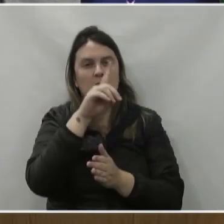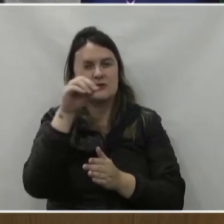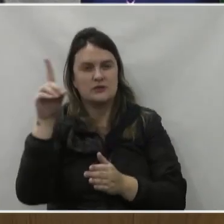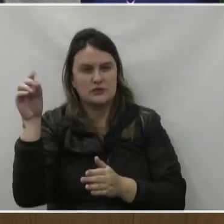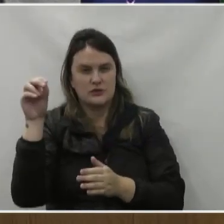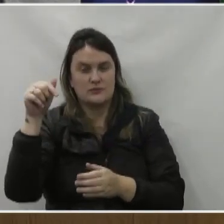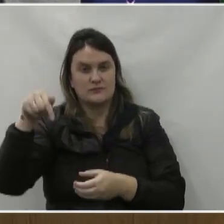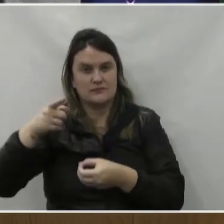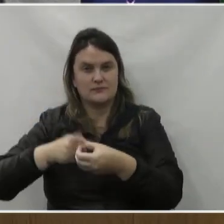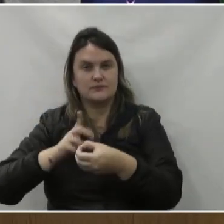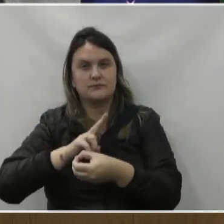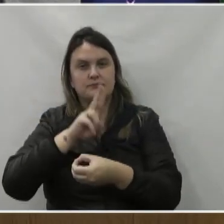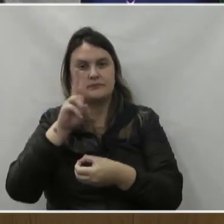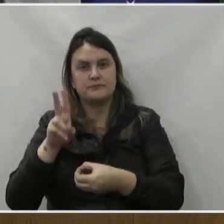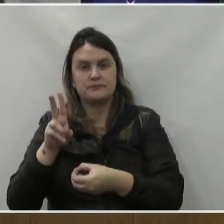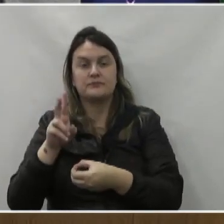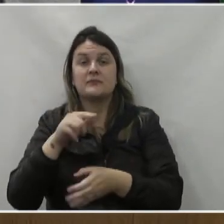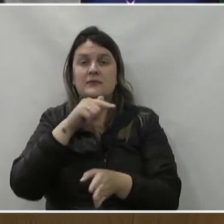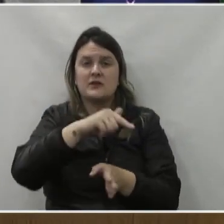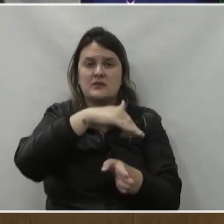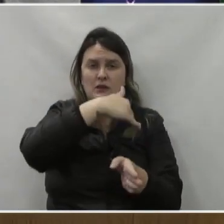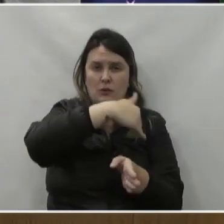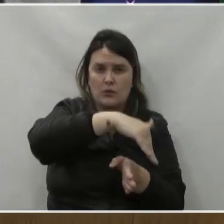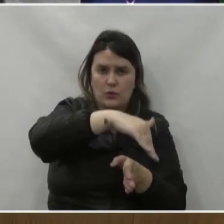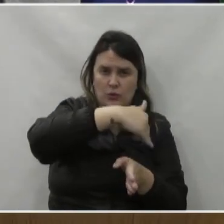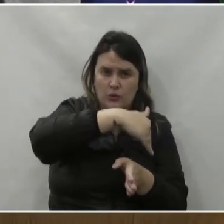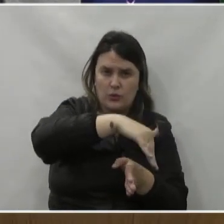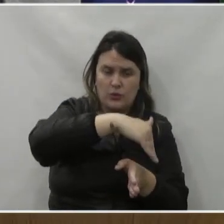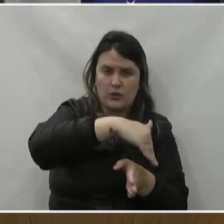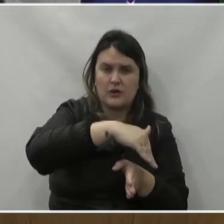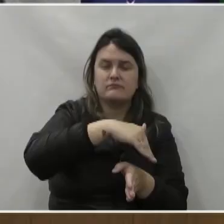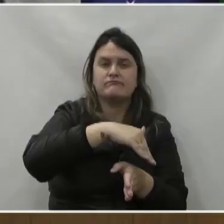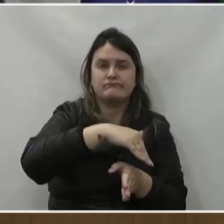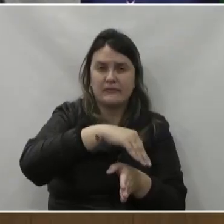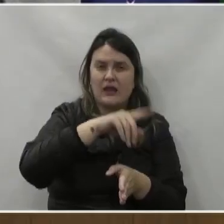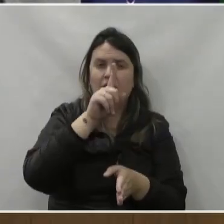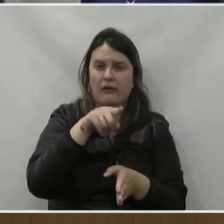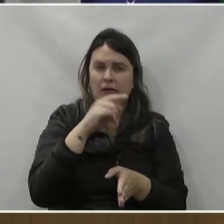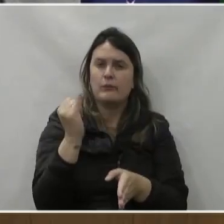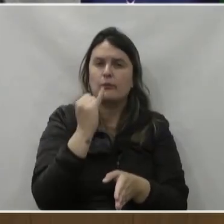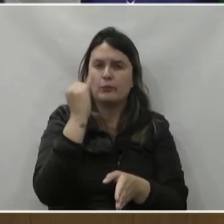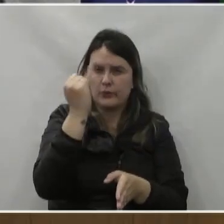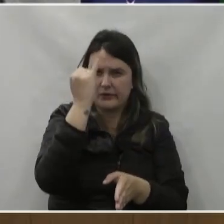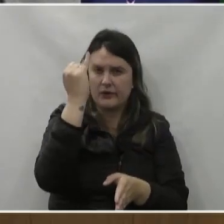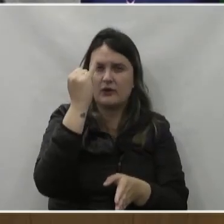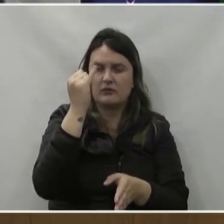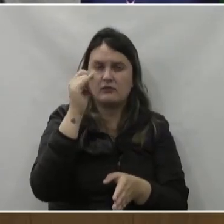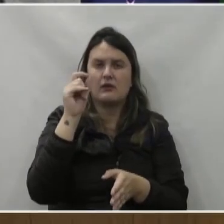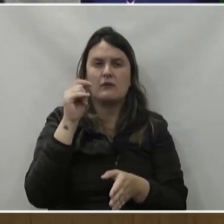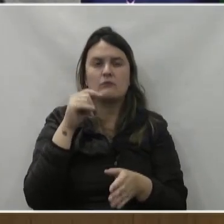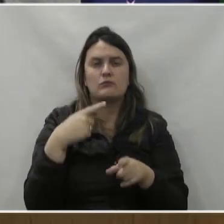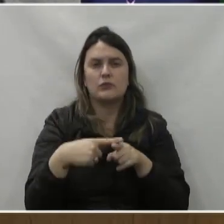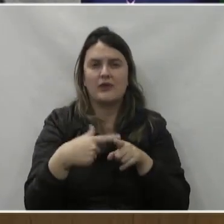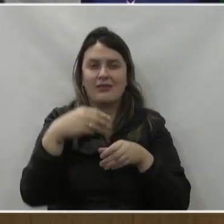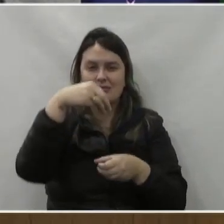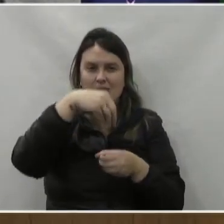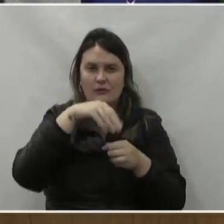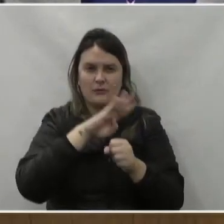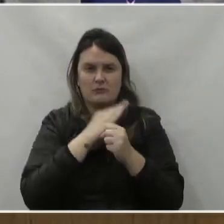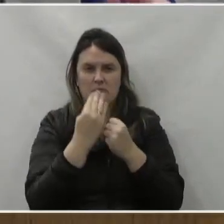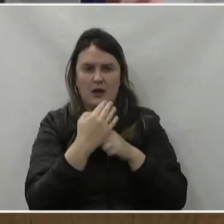Vitória. Justificativa. A rua Domingos Selle é uma via de grande relevância para a mobilidade interna do